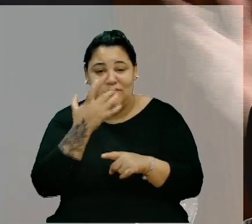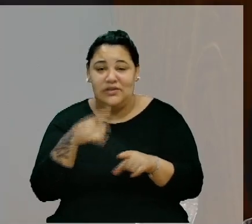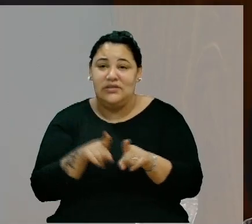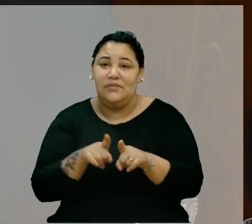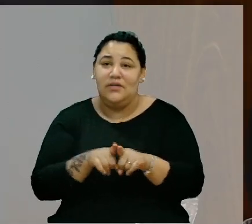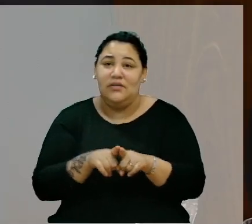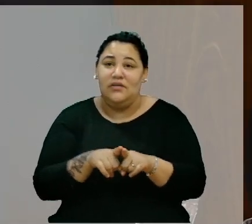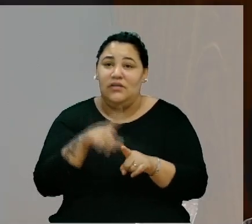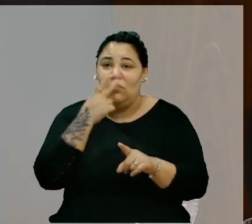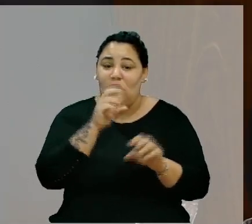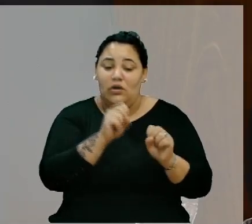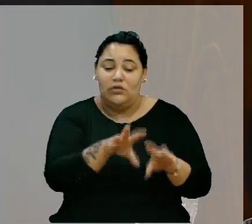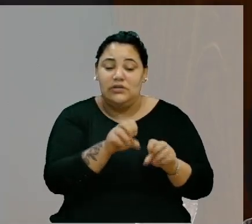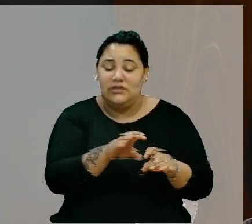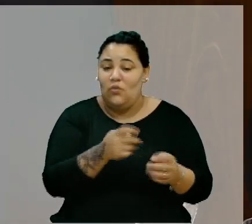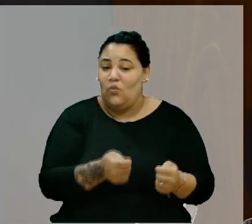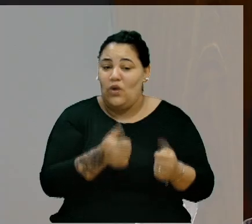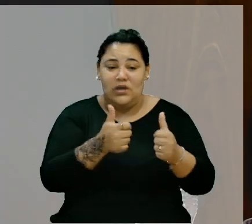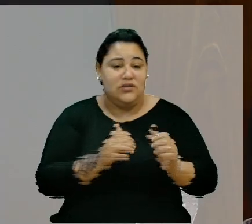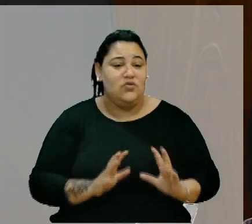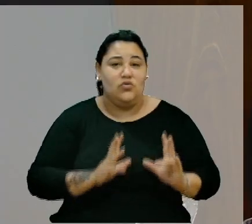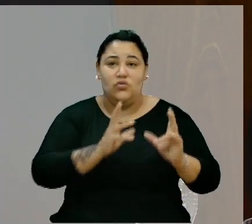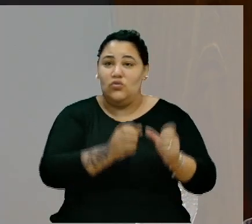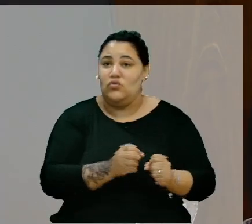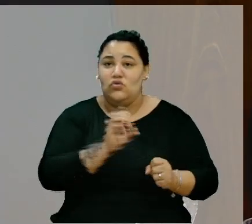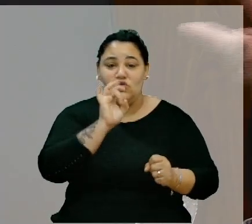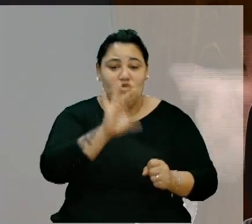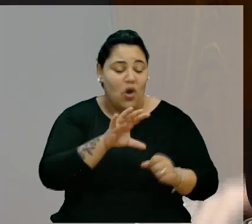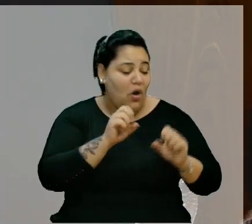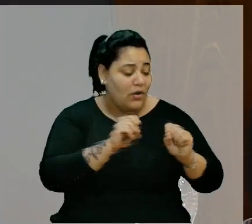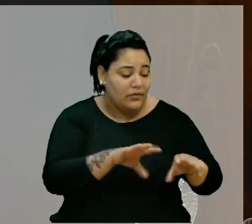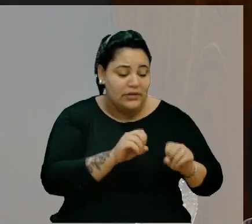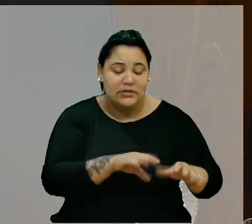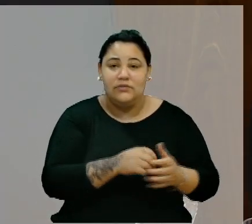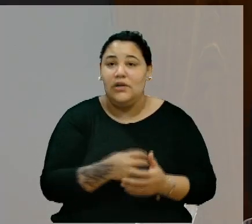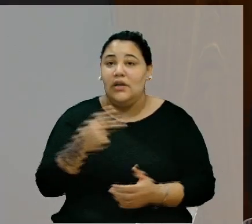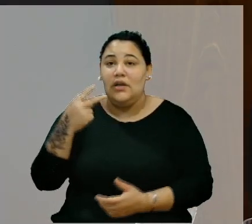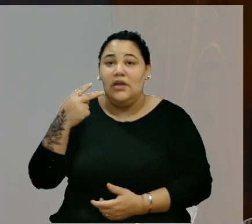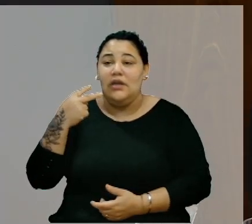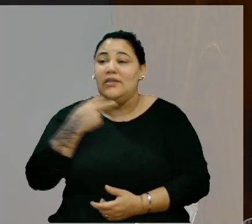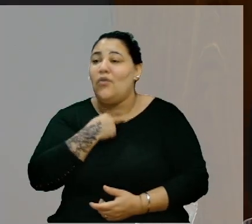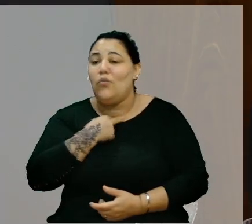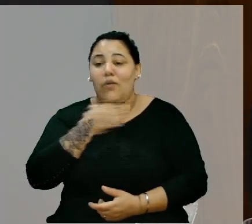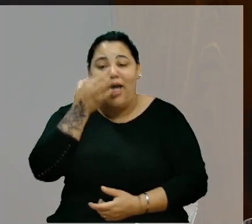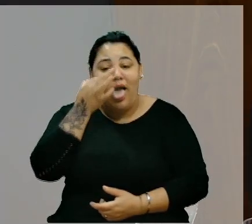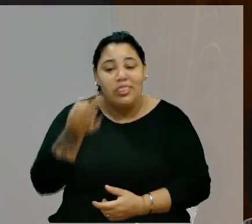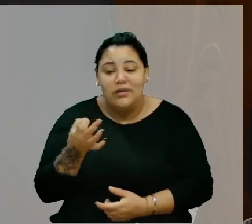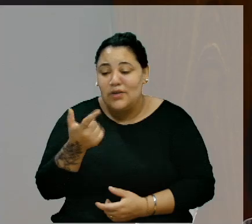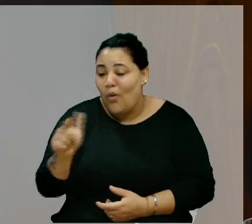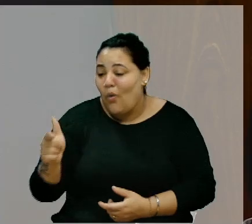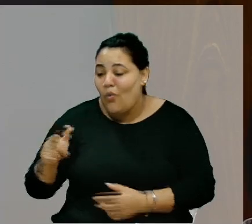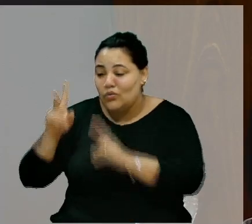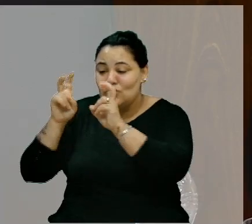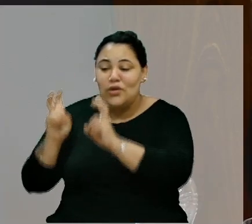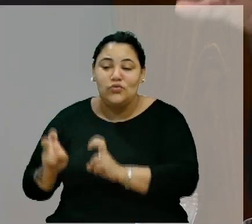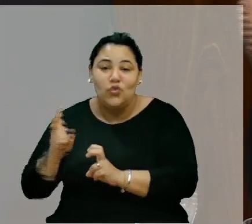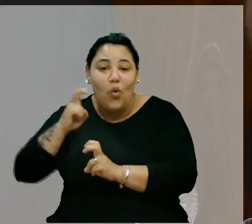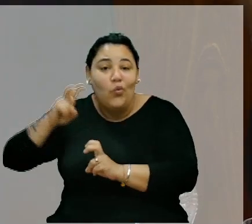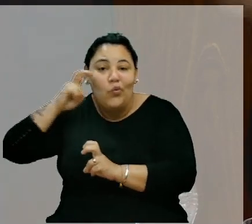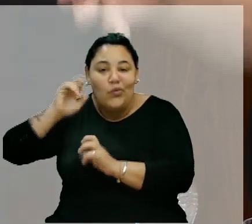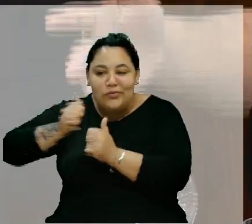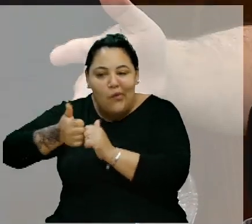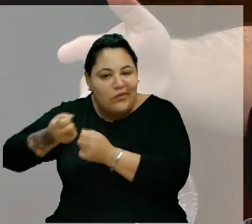educação acaba se envolvendo quase que exclusivamente com o tema da educação, não podendo dar atenção devida aos outros temas. Não sou parceiro, eu só acho que a gente tem